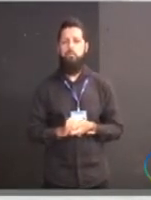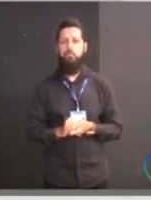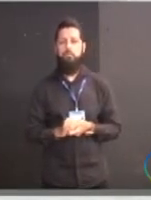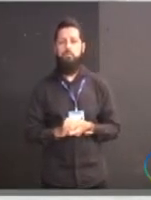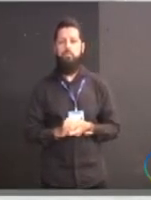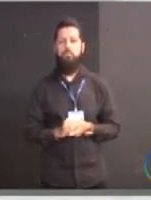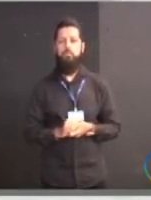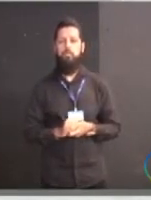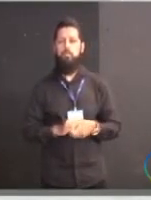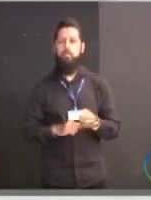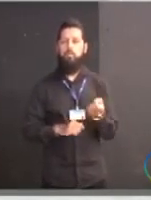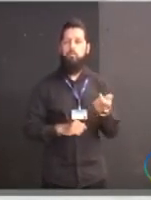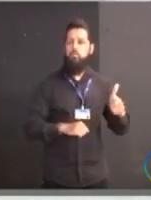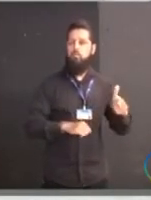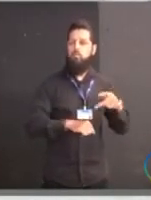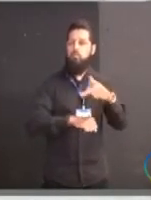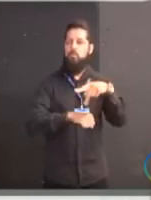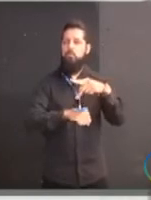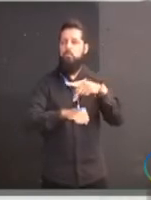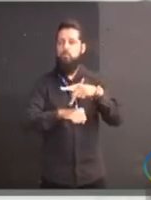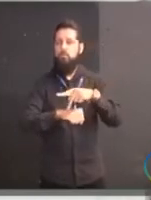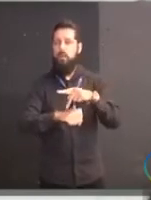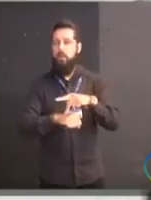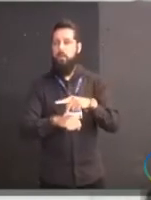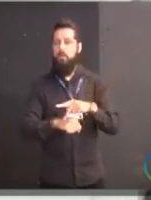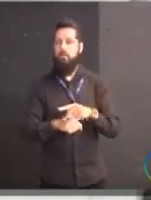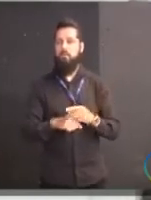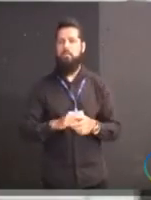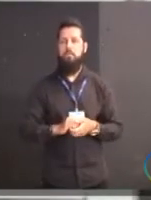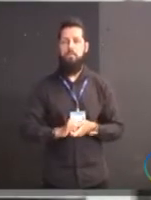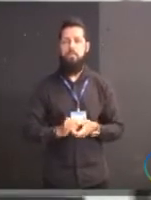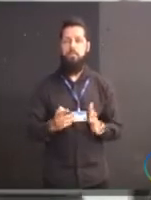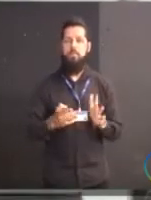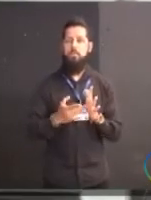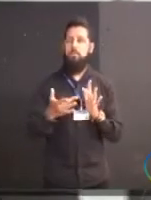os países que visitamos, América do Norte,